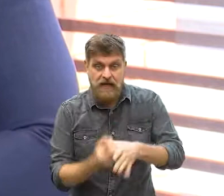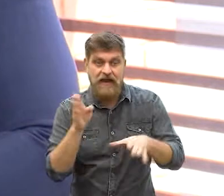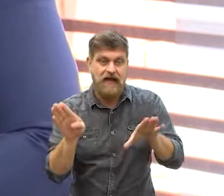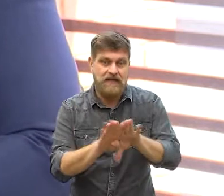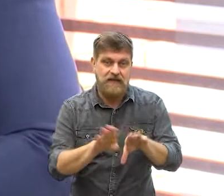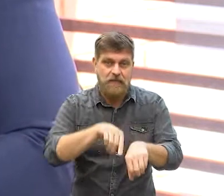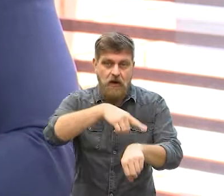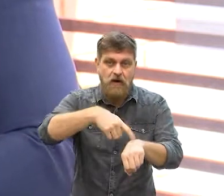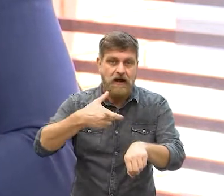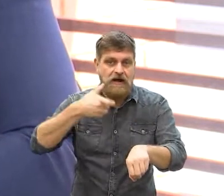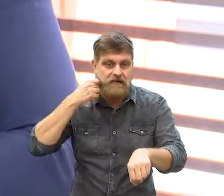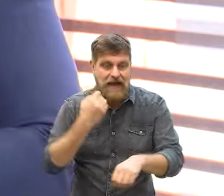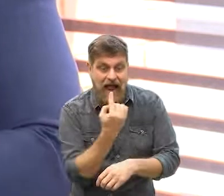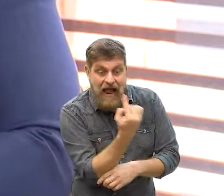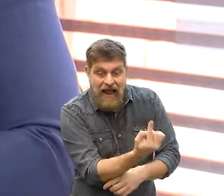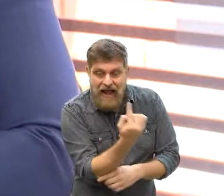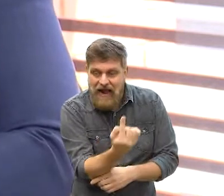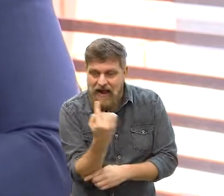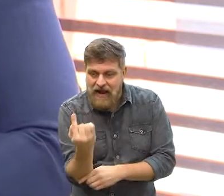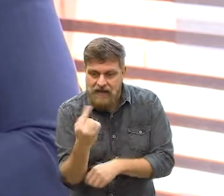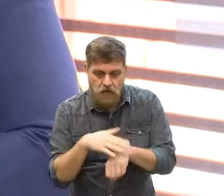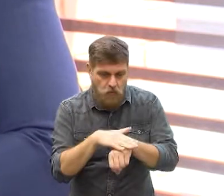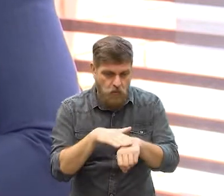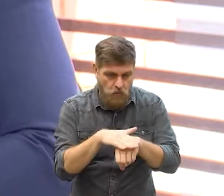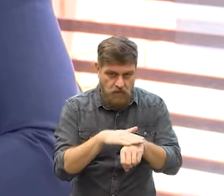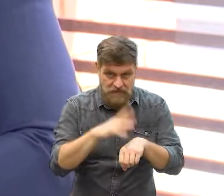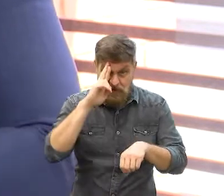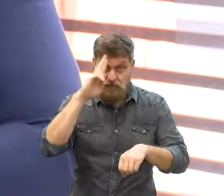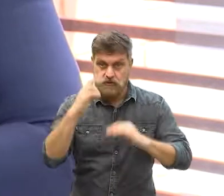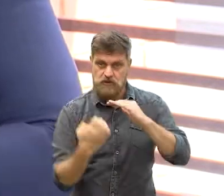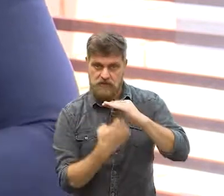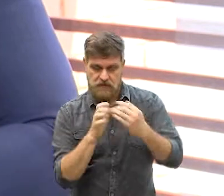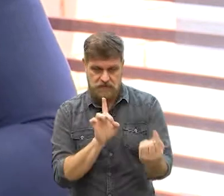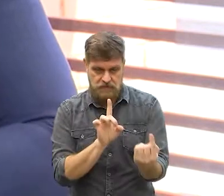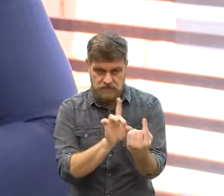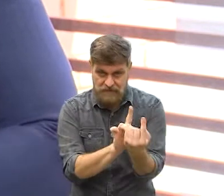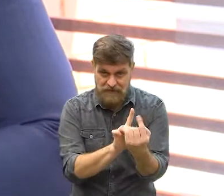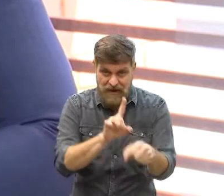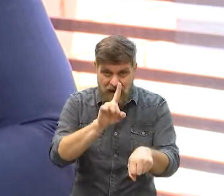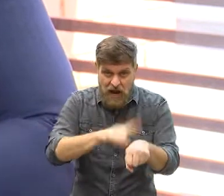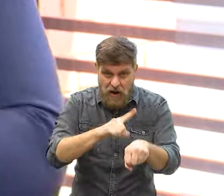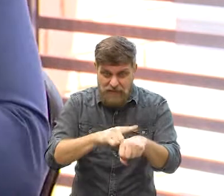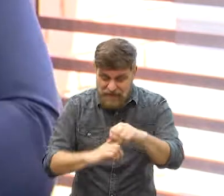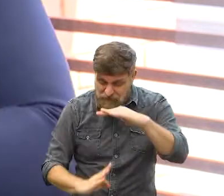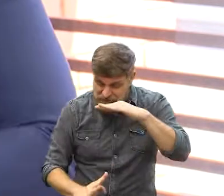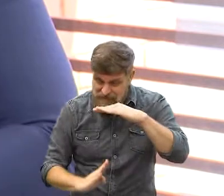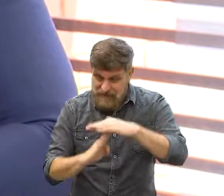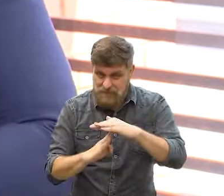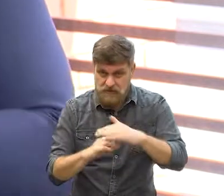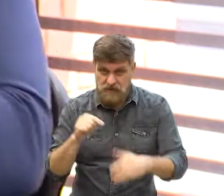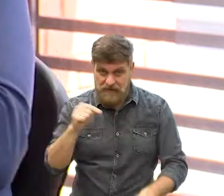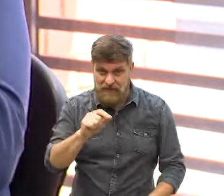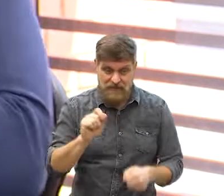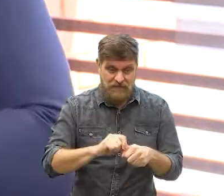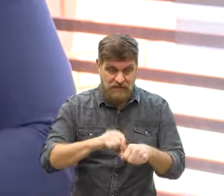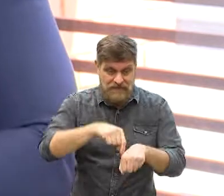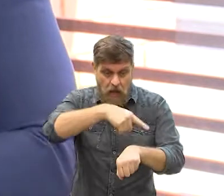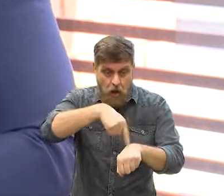a criação de um banco de horas negociado individualmente com o empregado, mas para isso o prazo dele de duração, ou seja, o